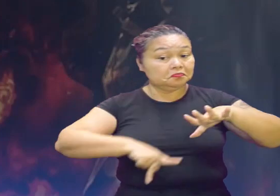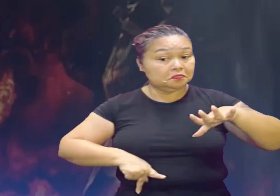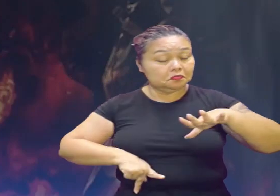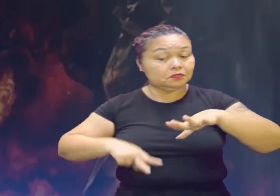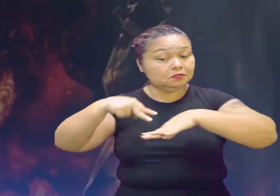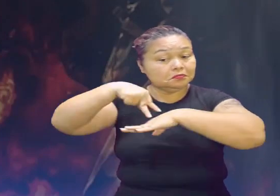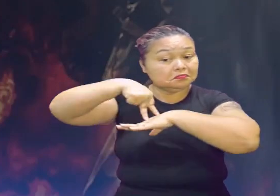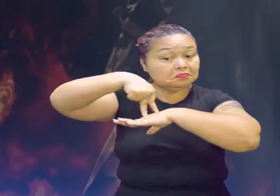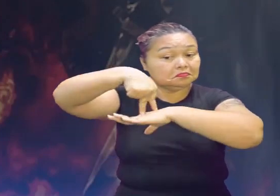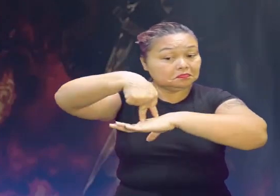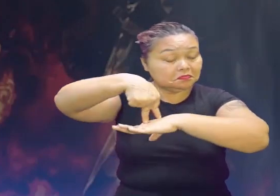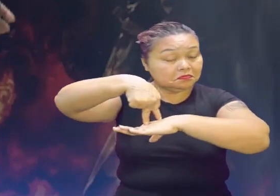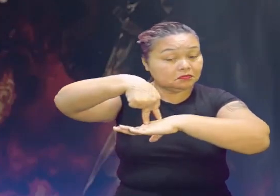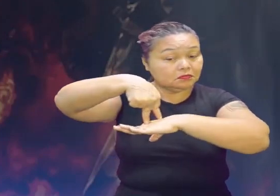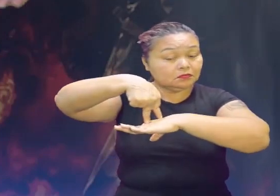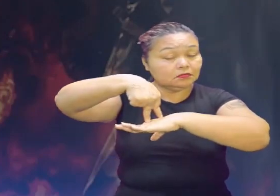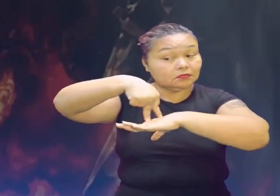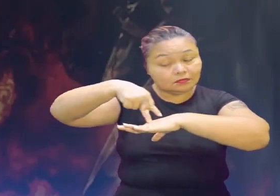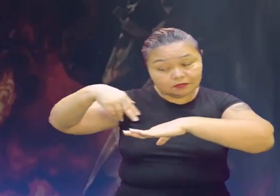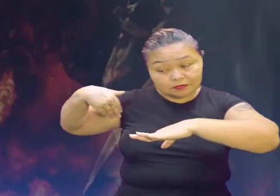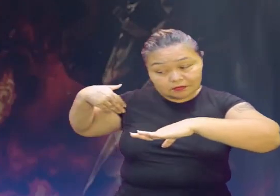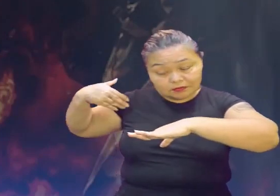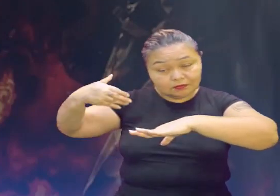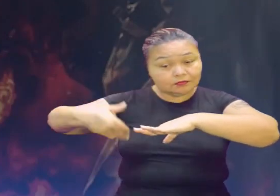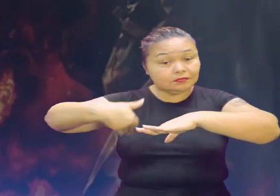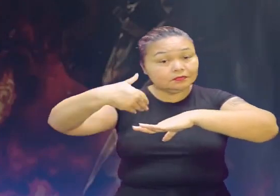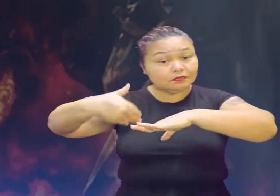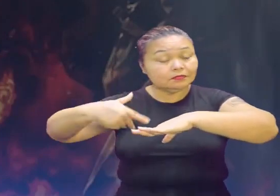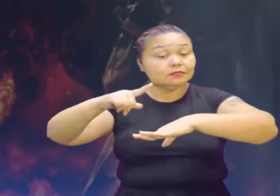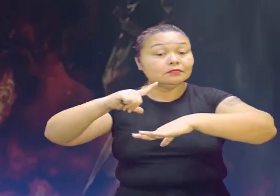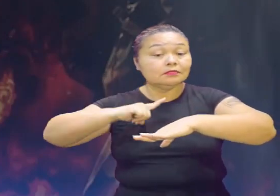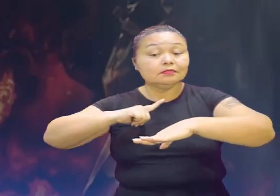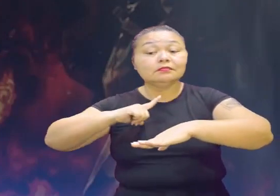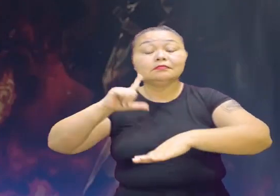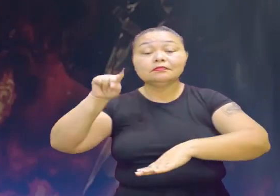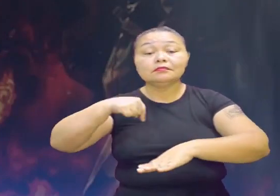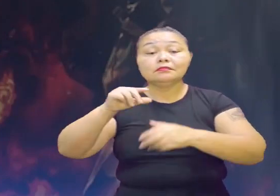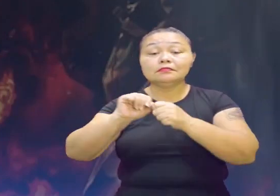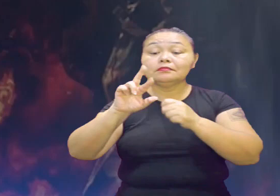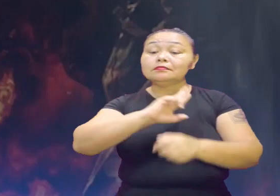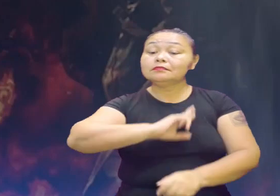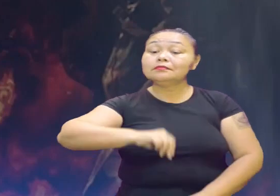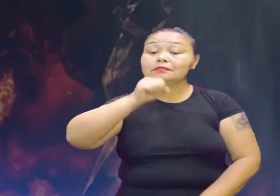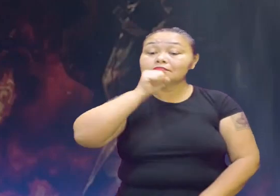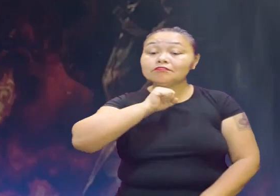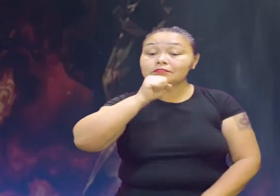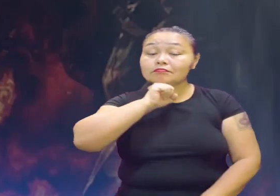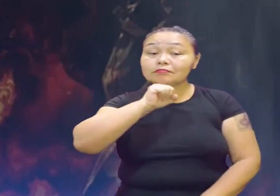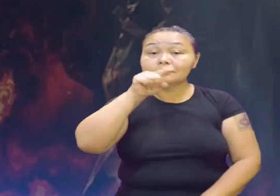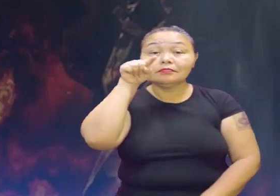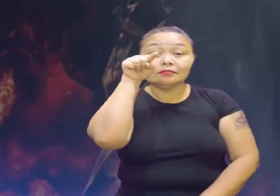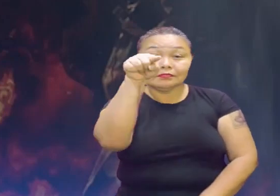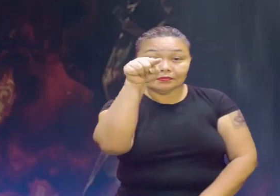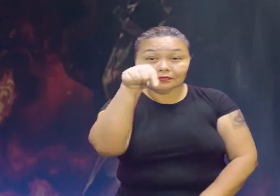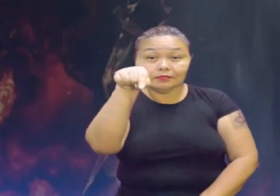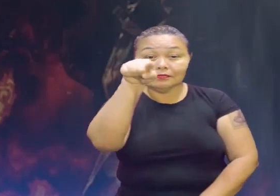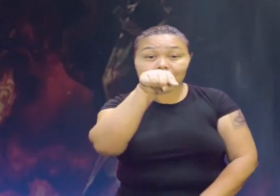presidência e de lá para cá, até 1930, é a chamada República Velha, que